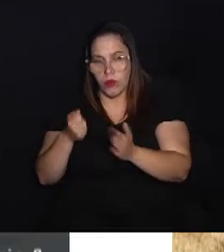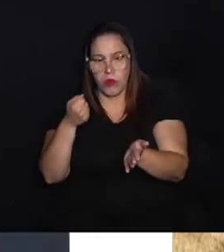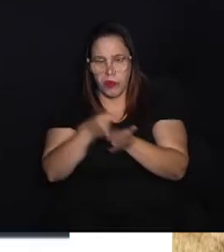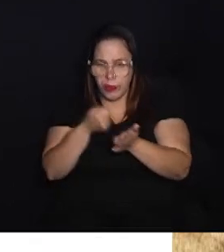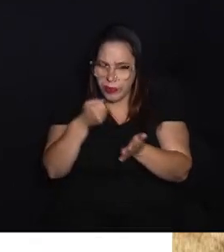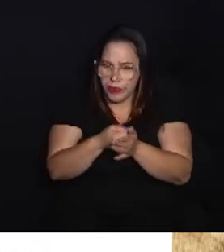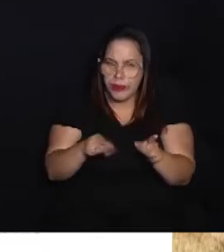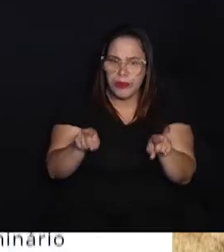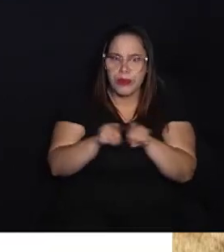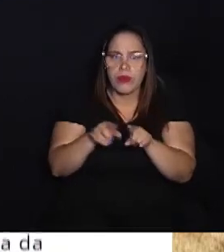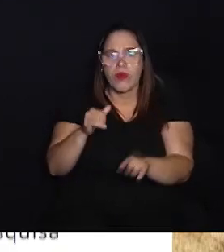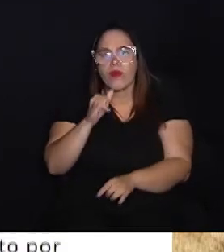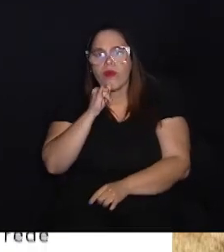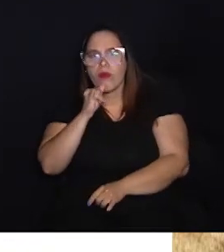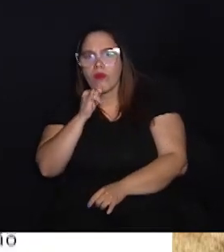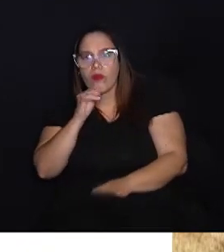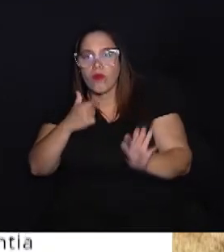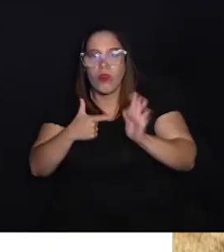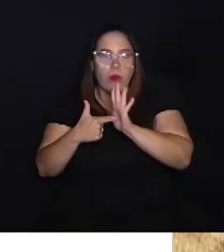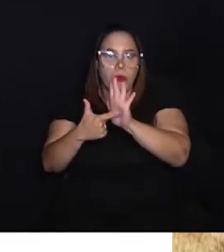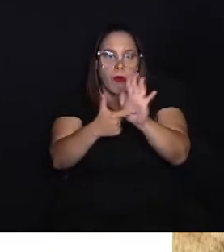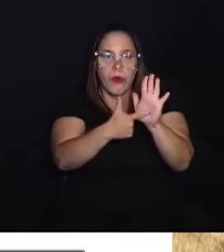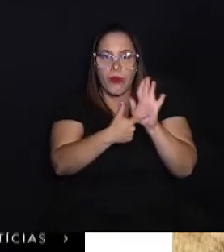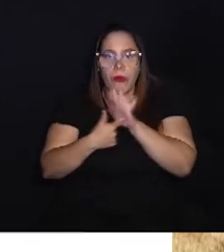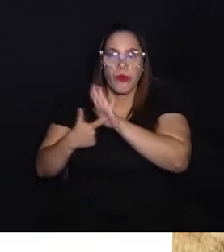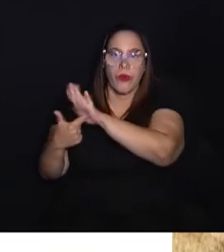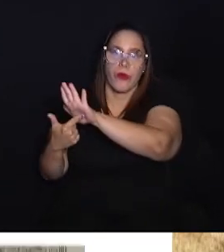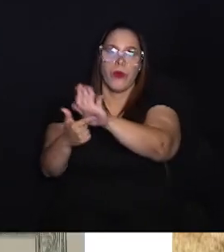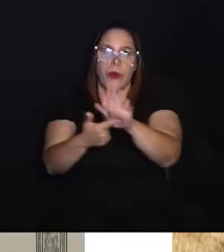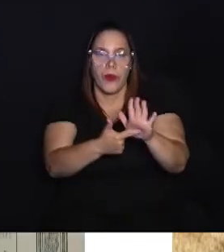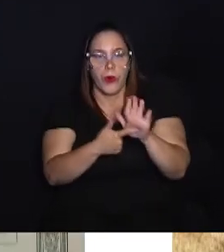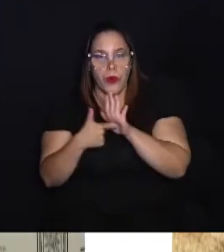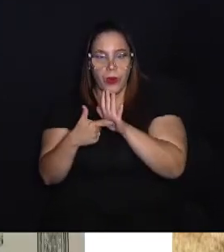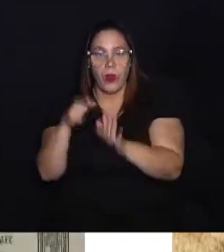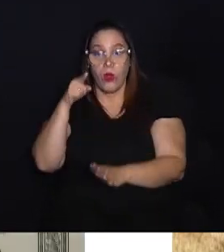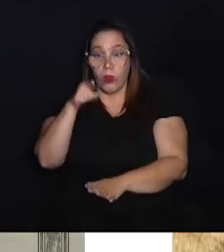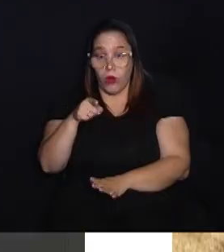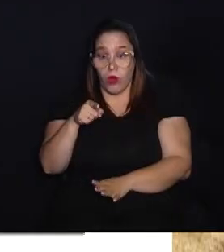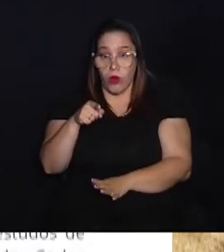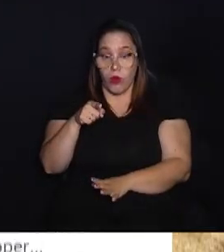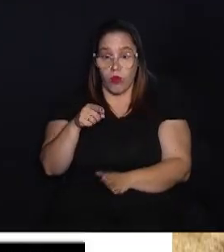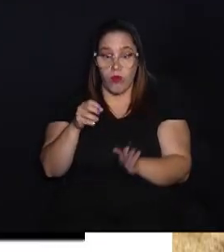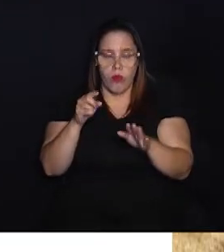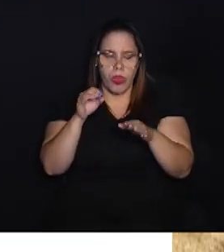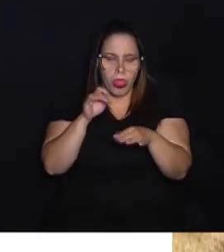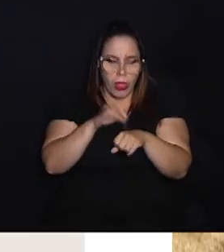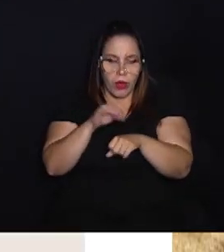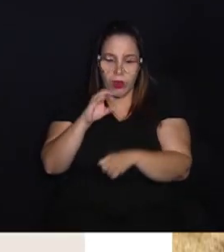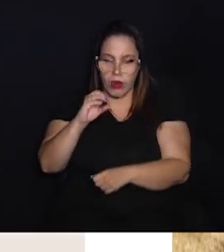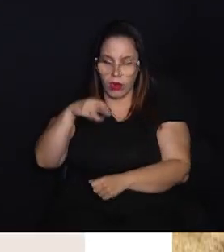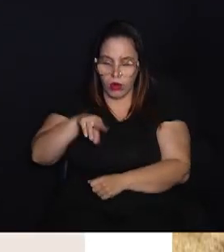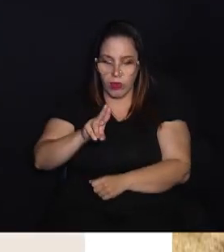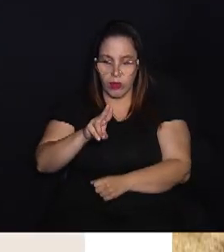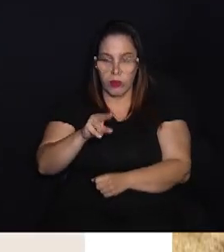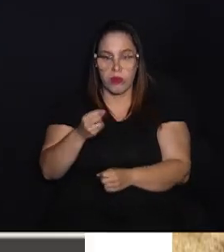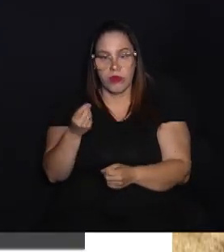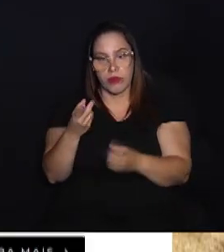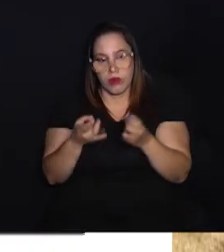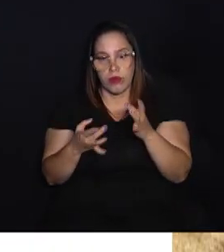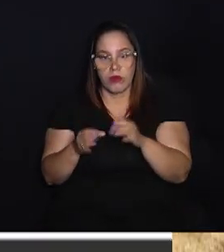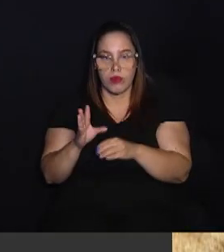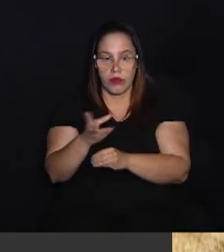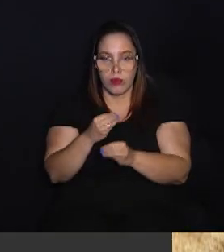dedicado também, por exemplo, exposições, né? Se você consultar o site do CMU, nós temos várias